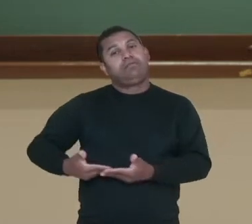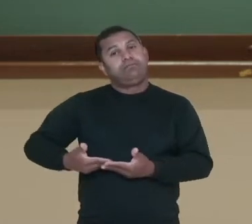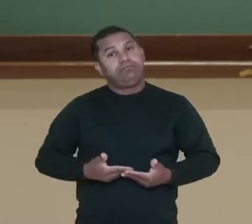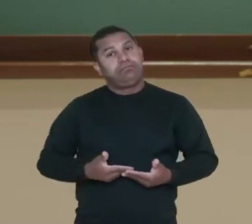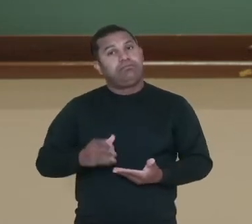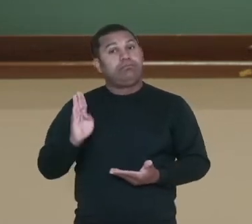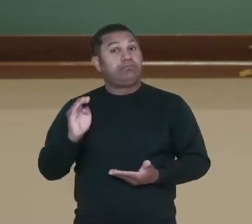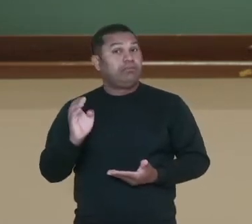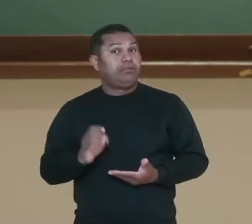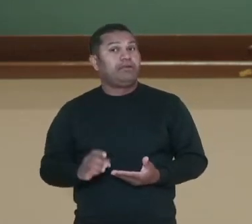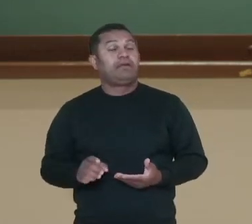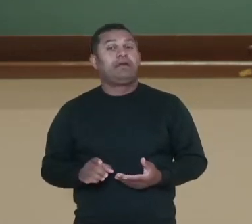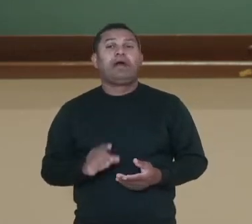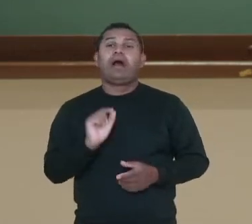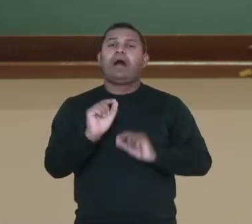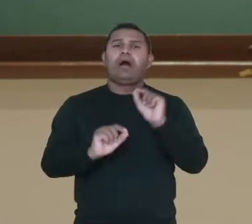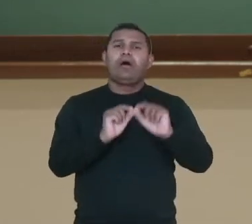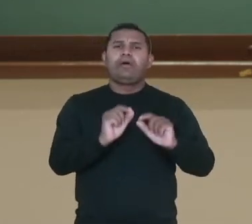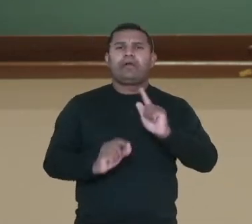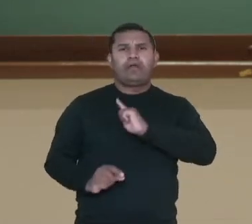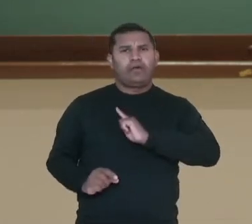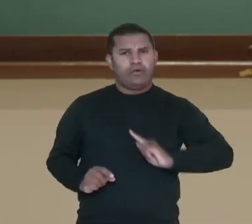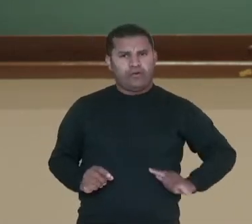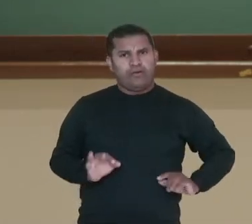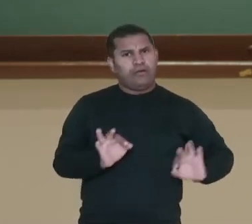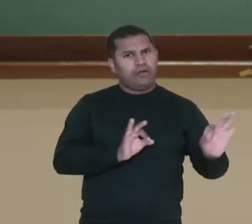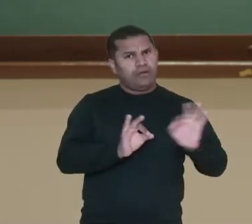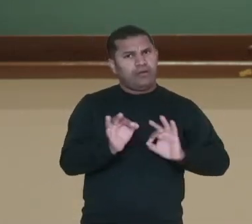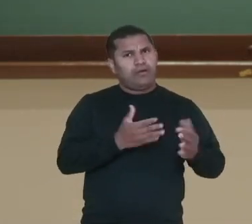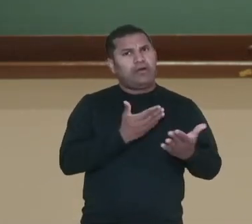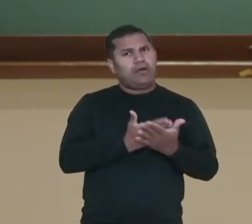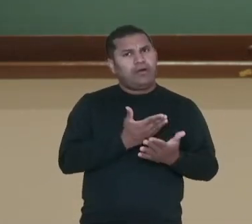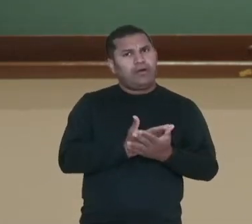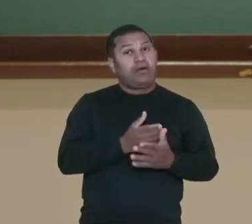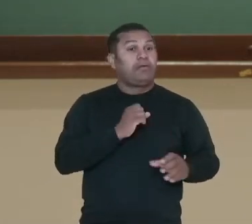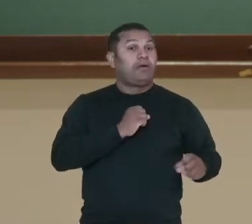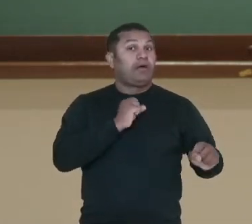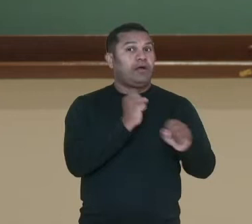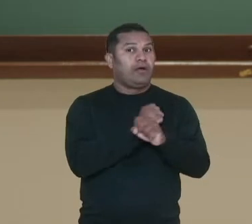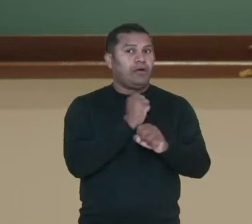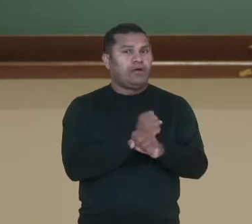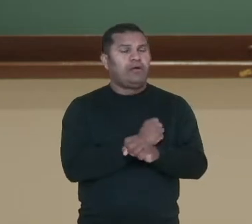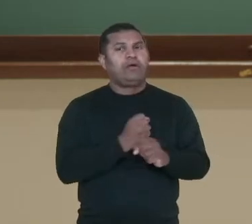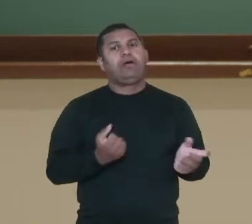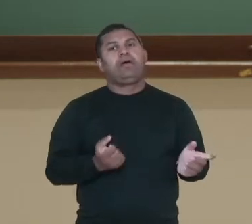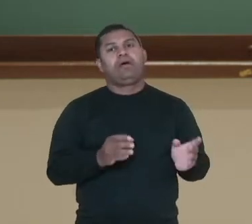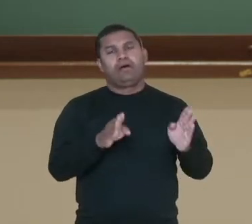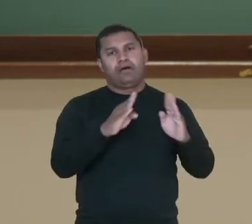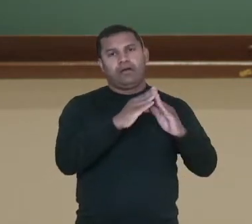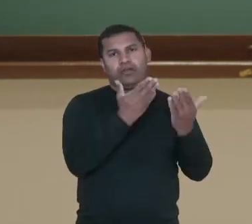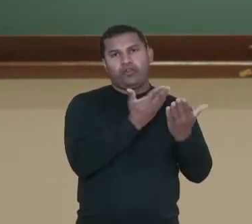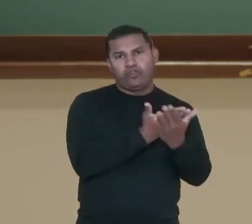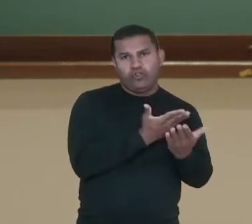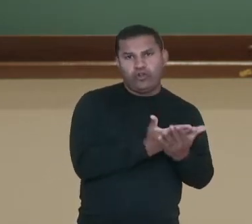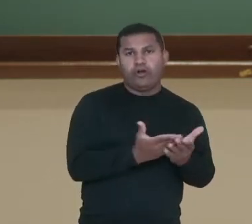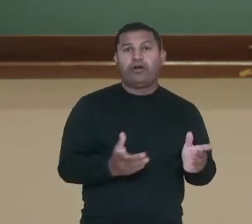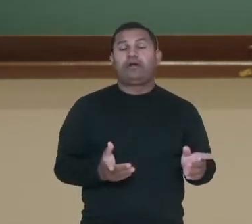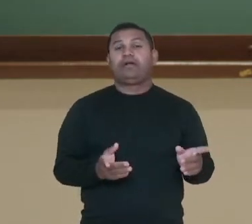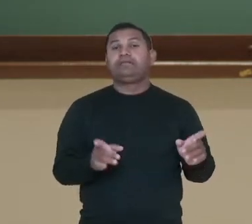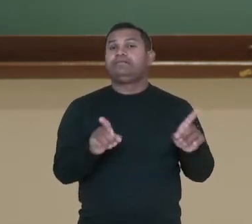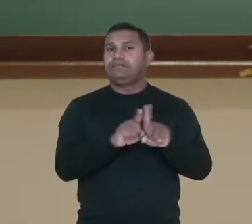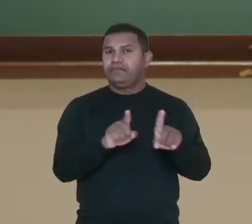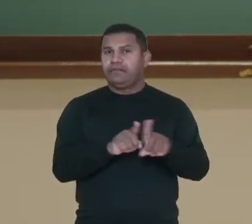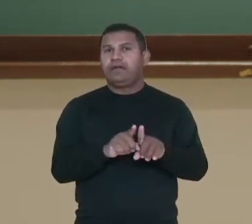exemplo, de mais hospitais, mais remédios para a população idosa, por exemplo,